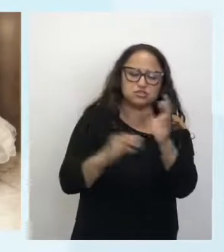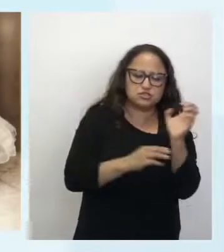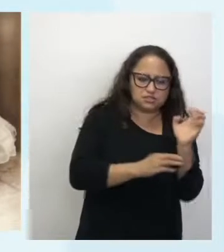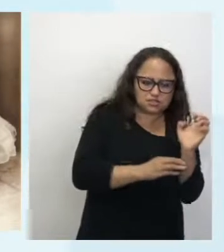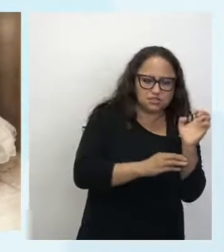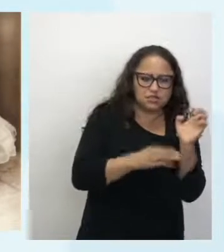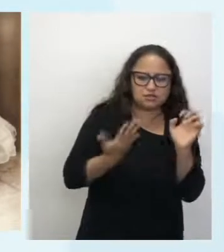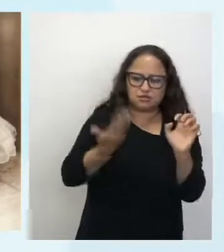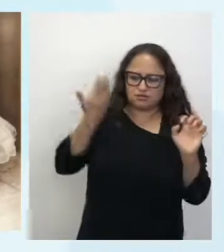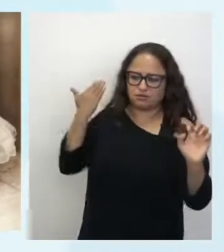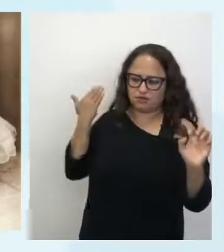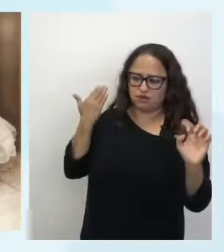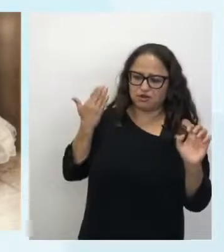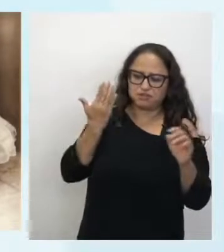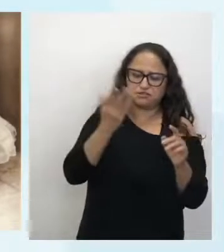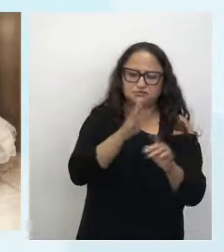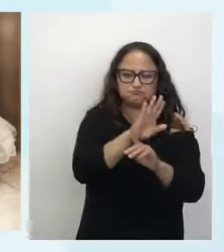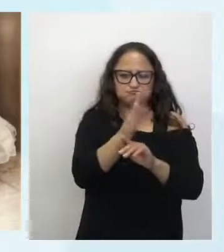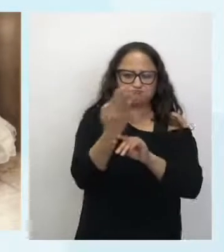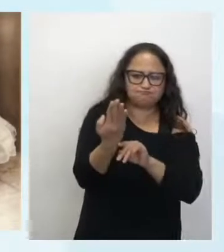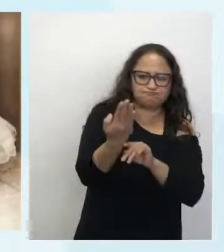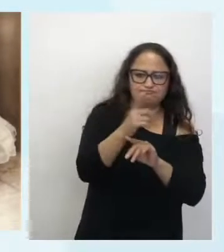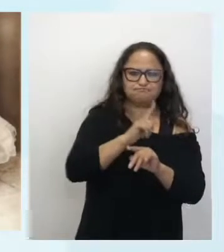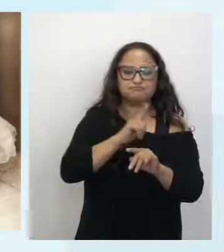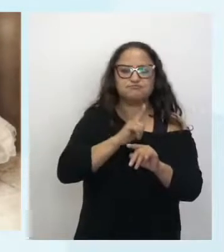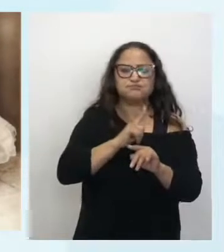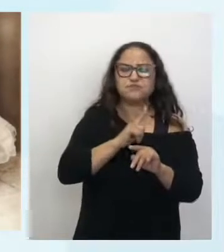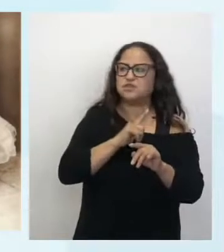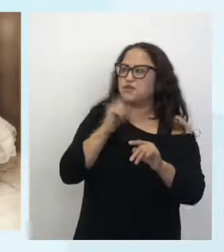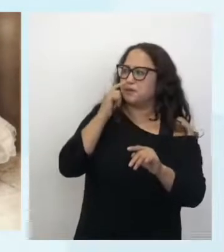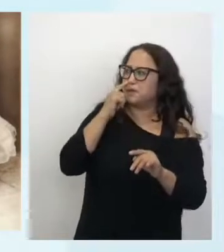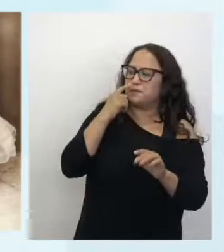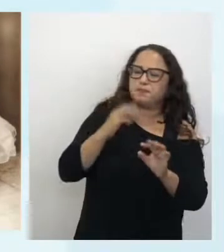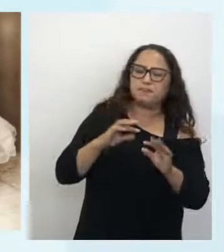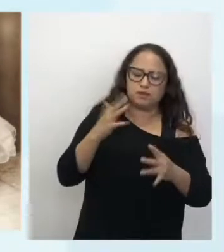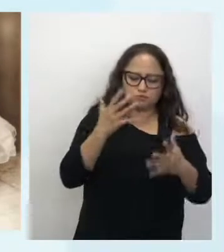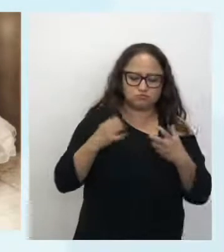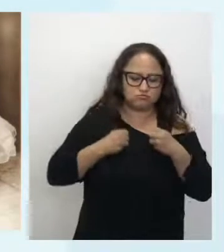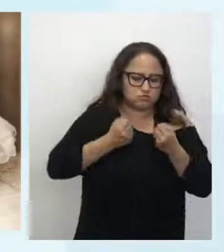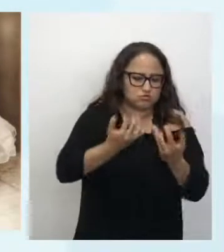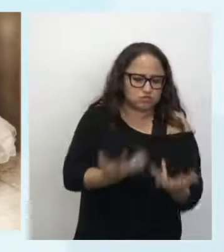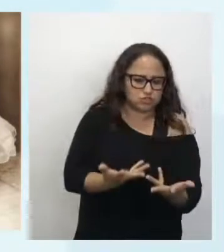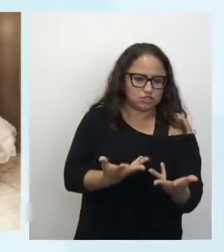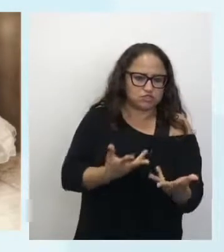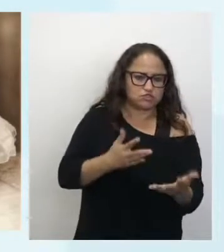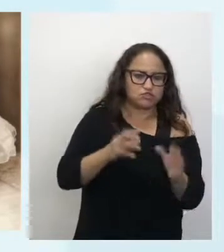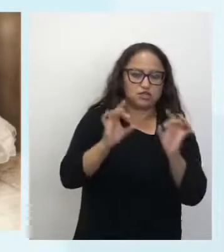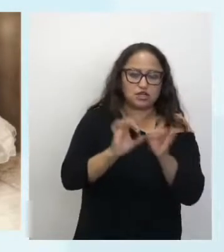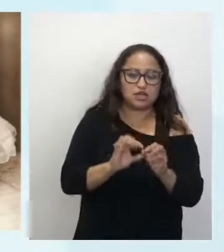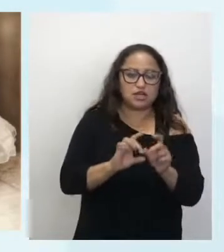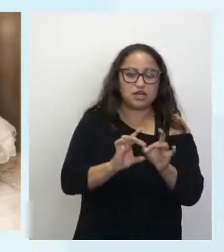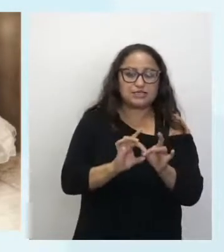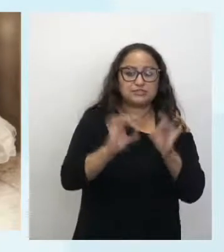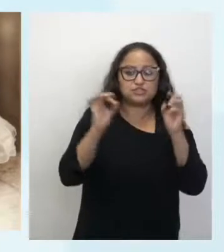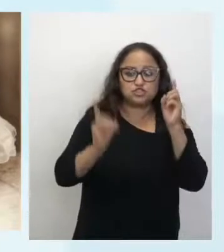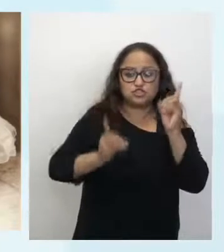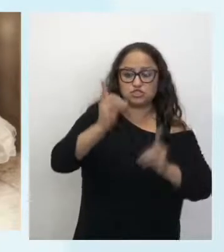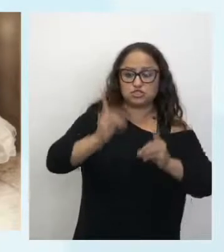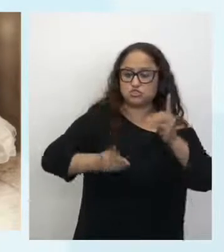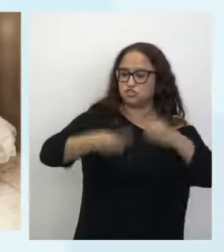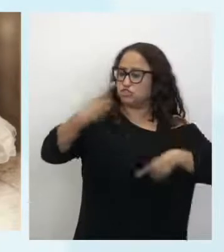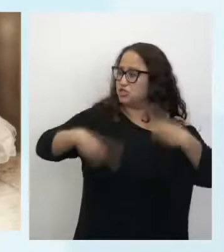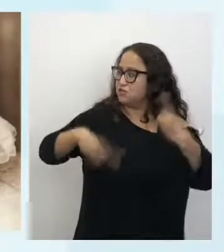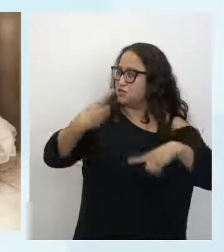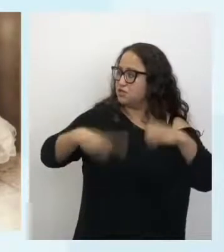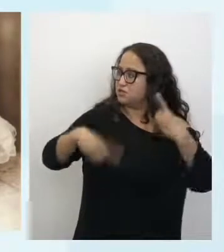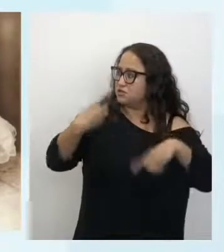a lateralidade, né? Diagonal, né? Movimentos e gestos, a dinâmica, né? Desses gestos,